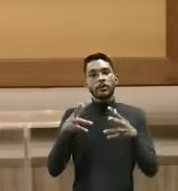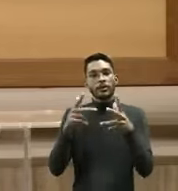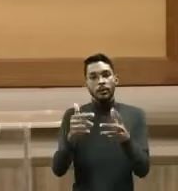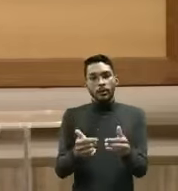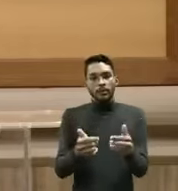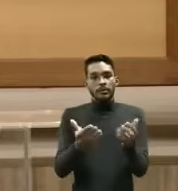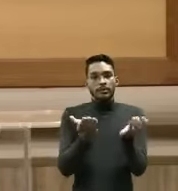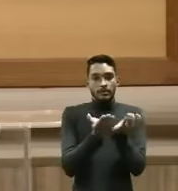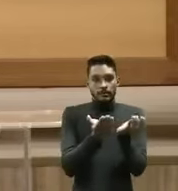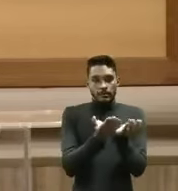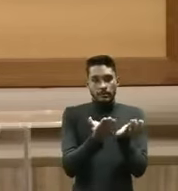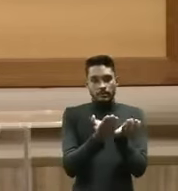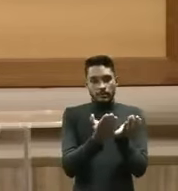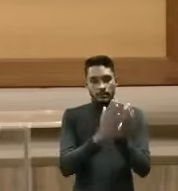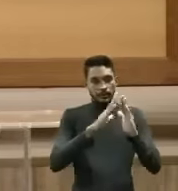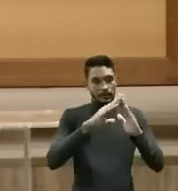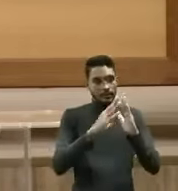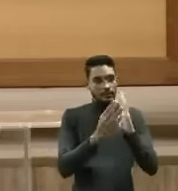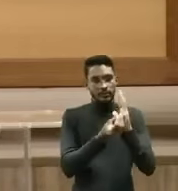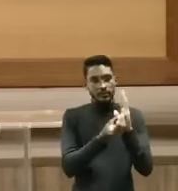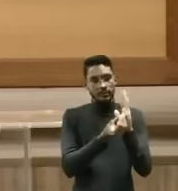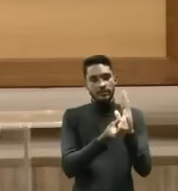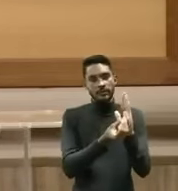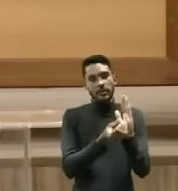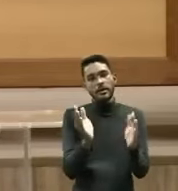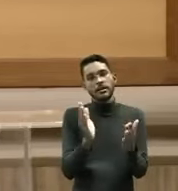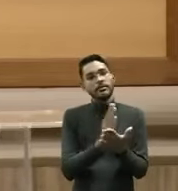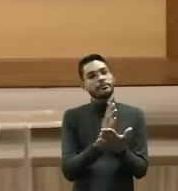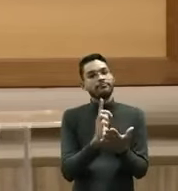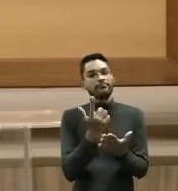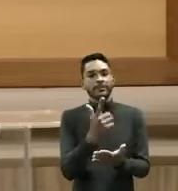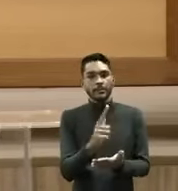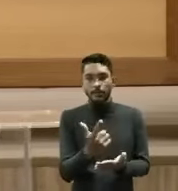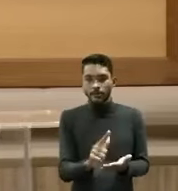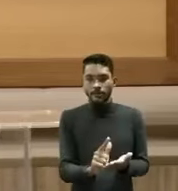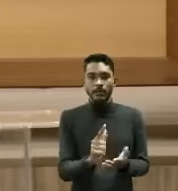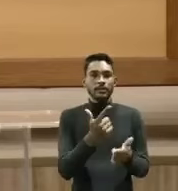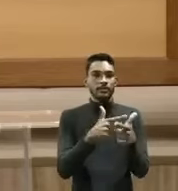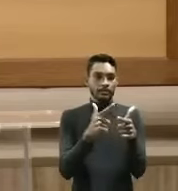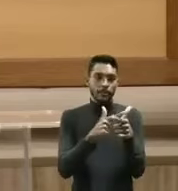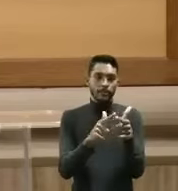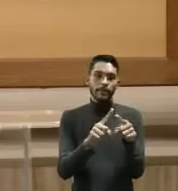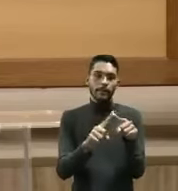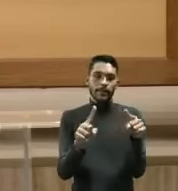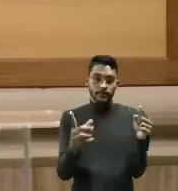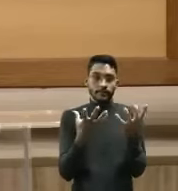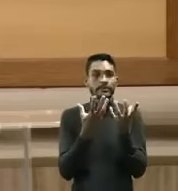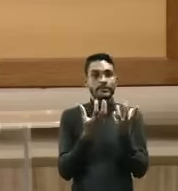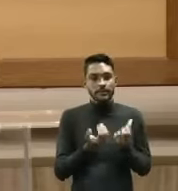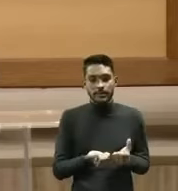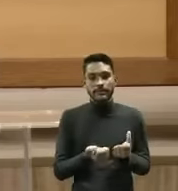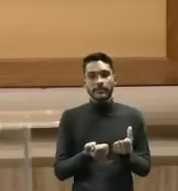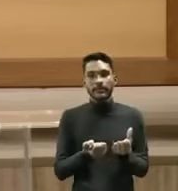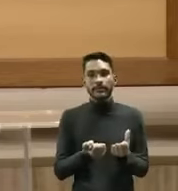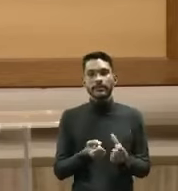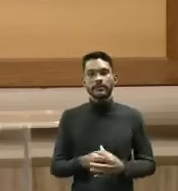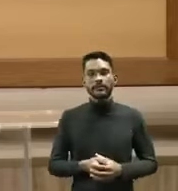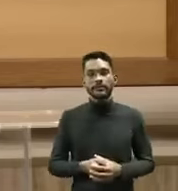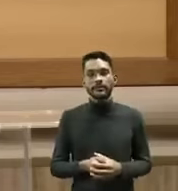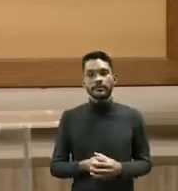eles vez não tivesse esses problemas mas era conformado eles eram conformados